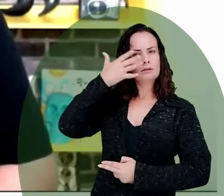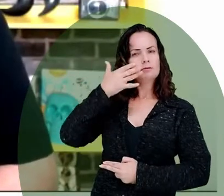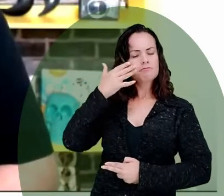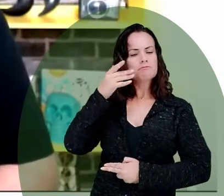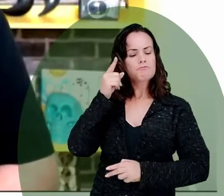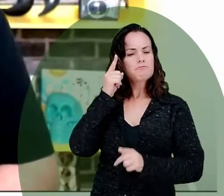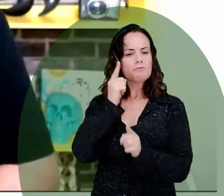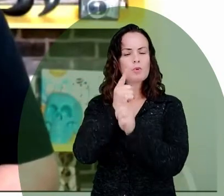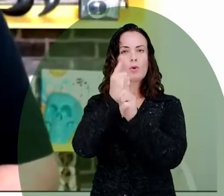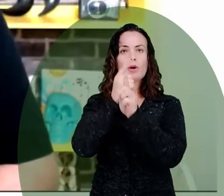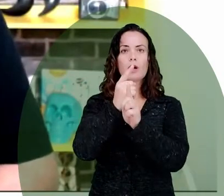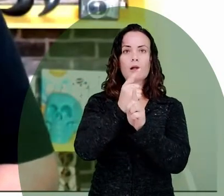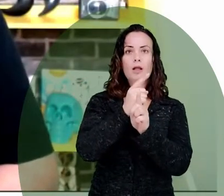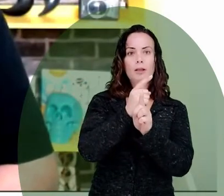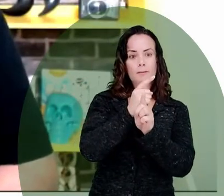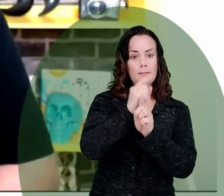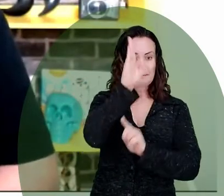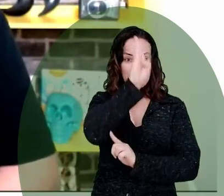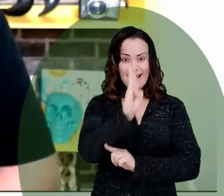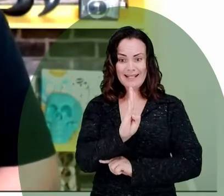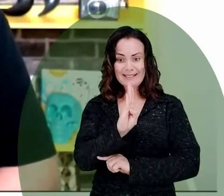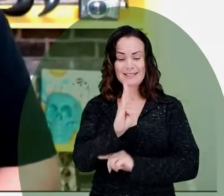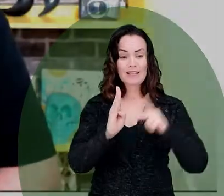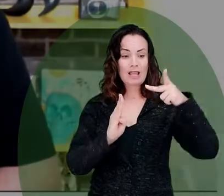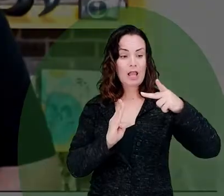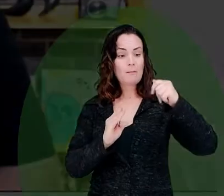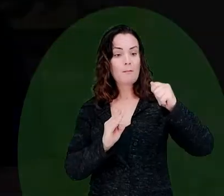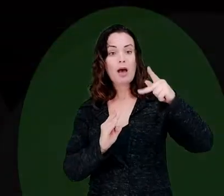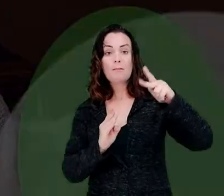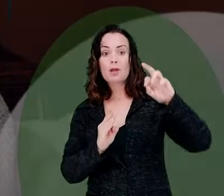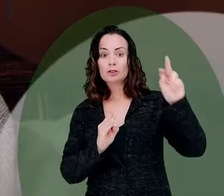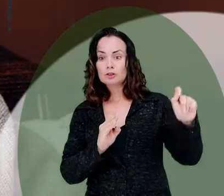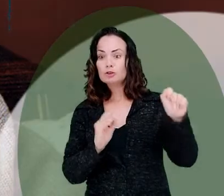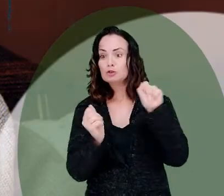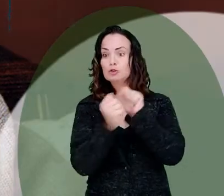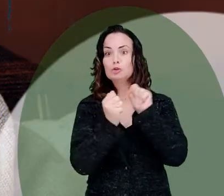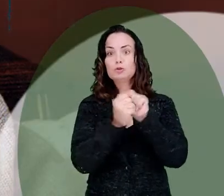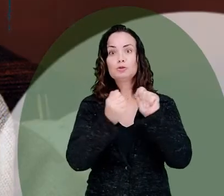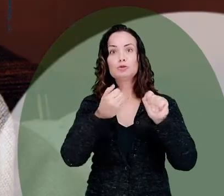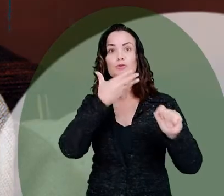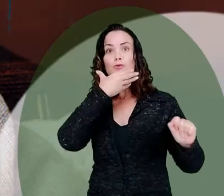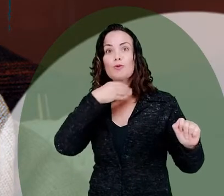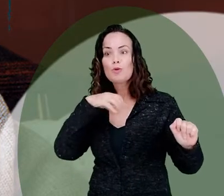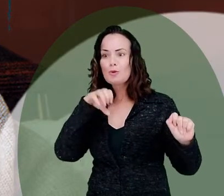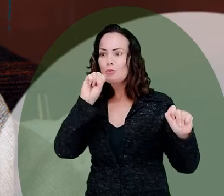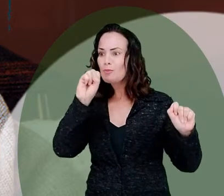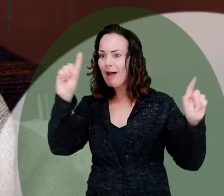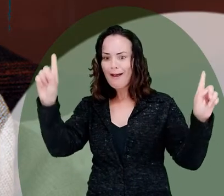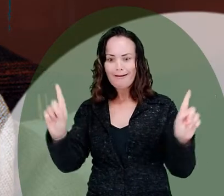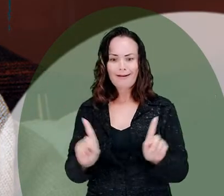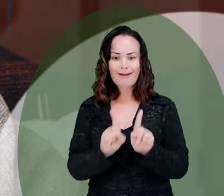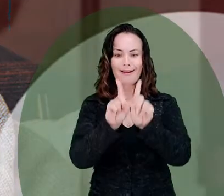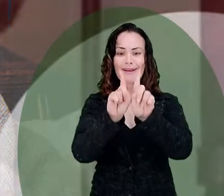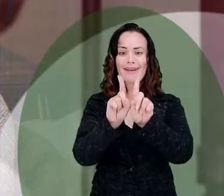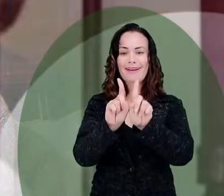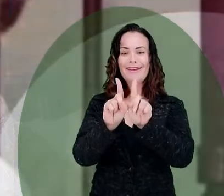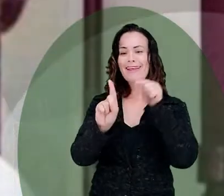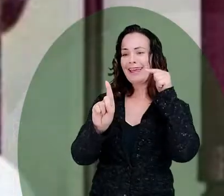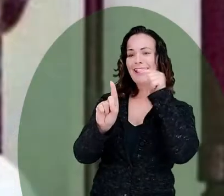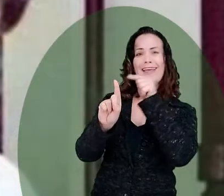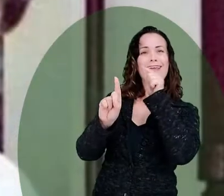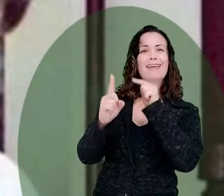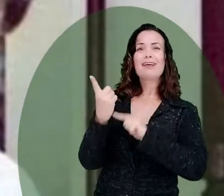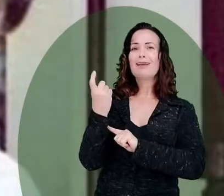Brasil, do encontro do Papert com o Paulo Freire. Paulo Freire é o único educador brasileiro